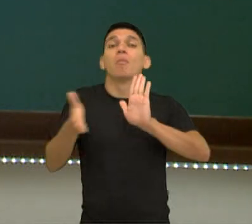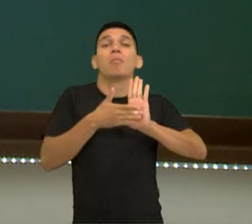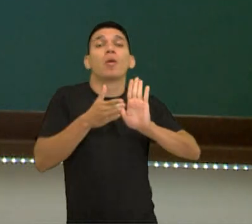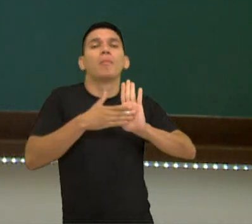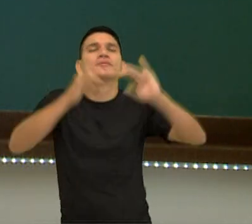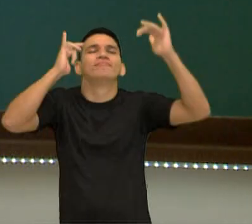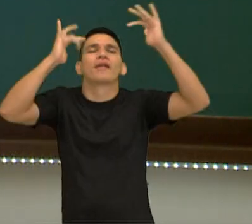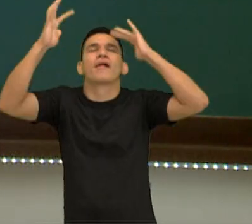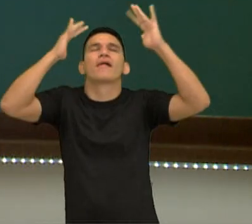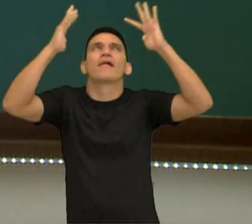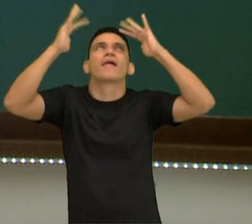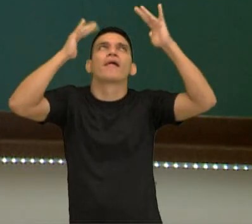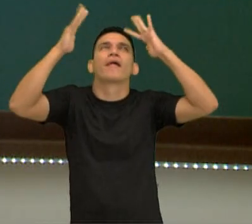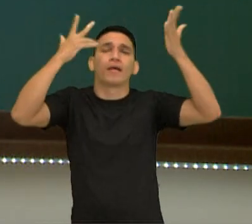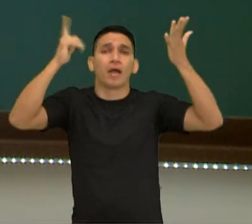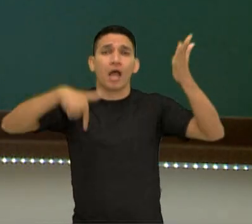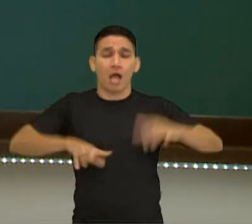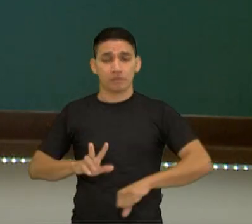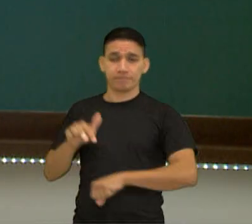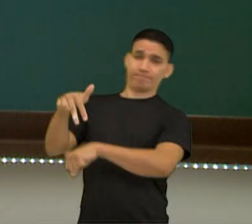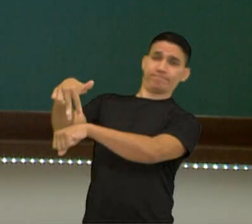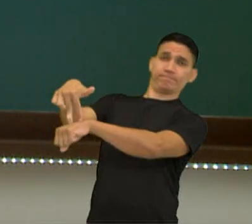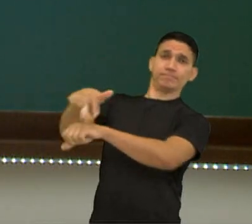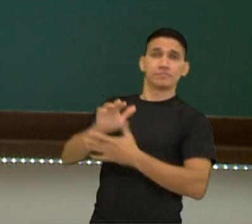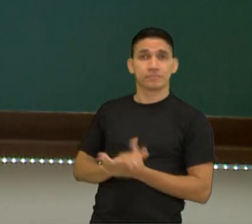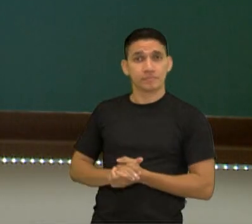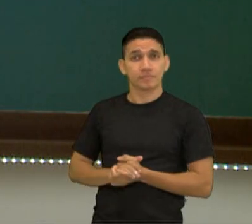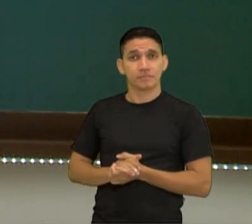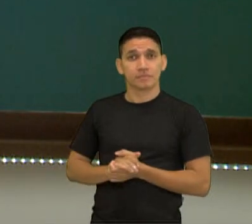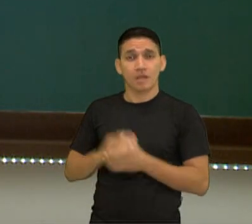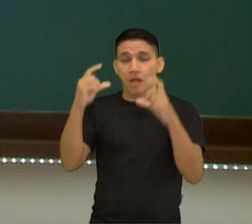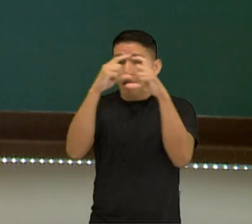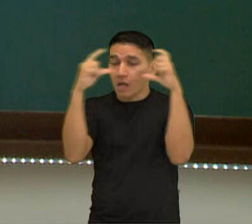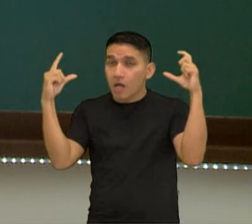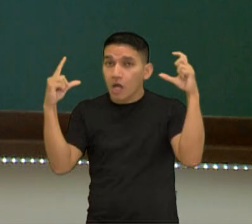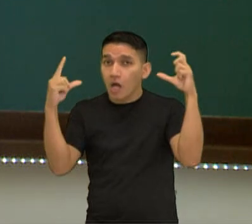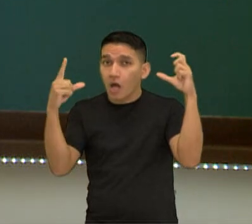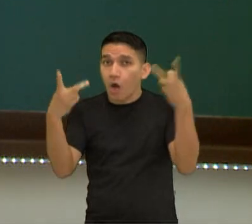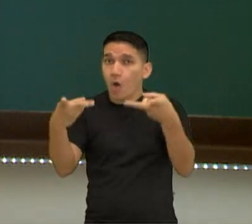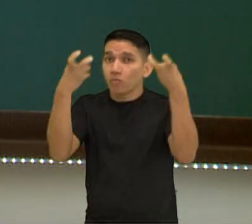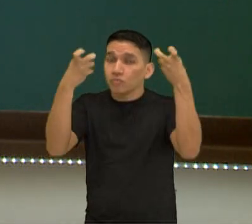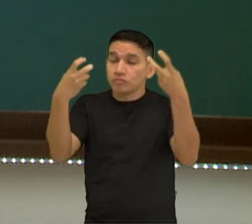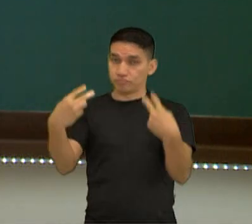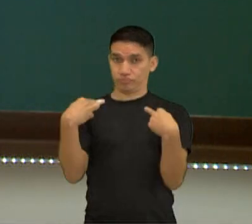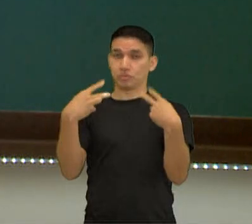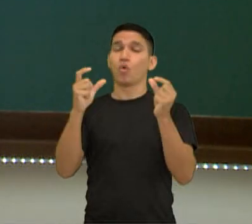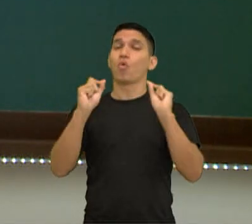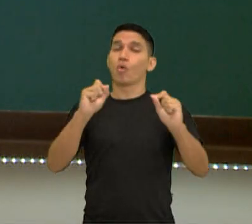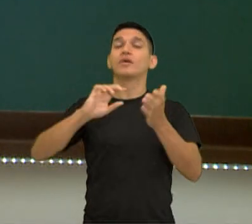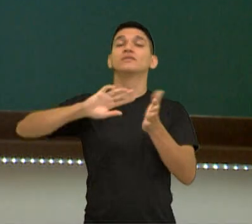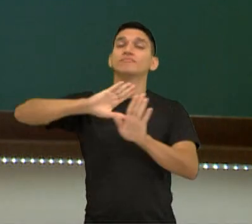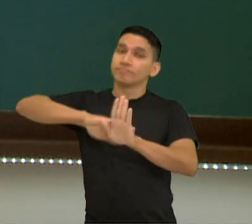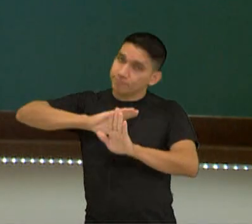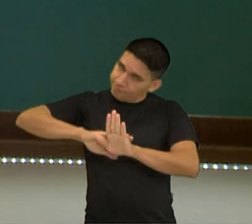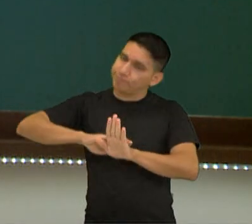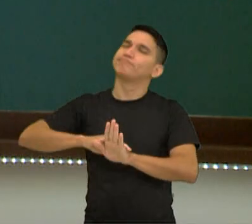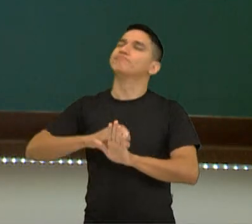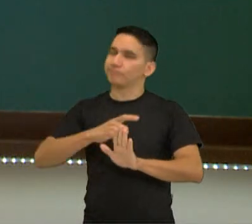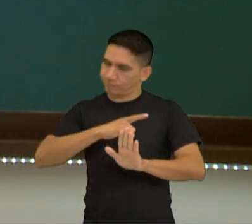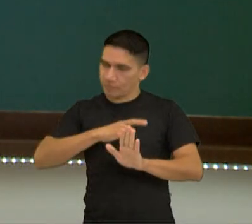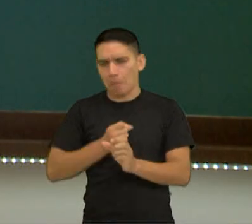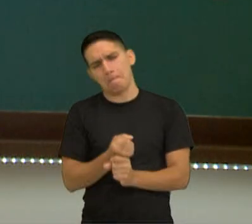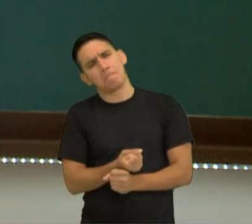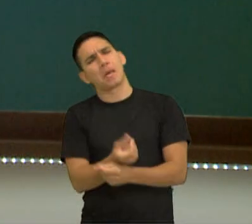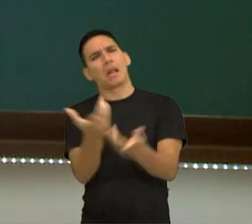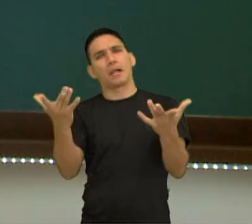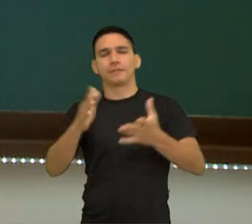reflexão. Isto é uma performance. Ouve-me diz muita coisa, gente. Ouve-me diz muita coisa.